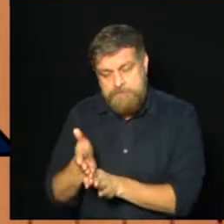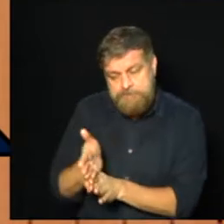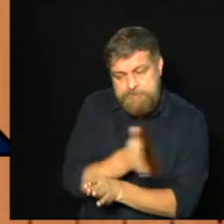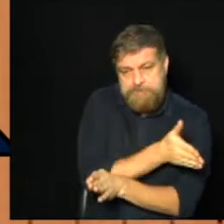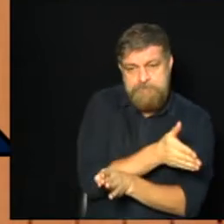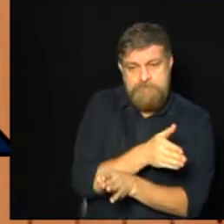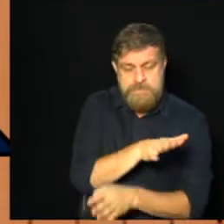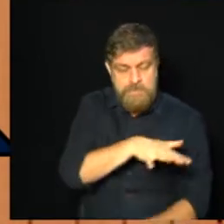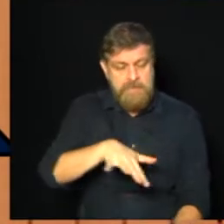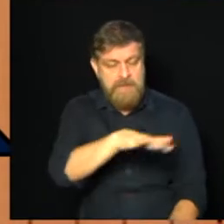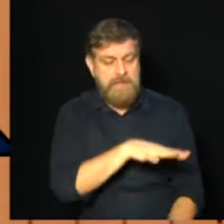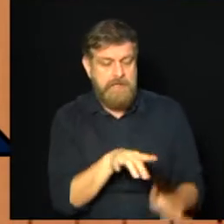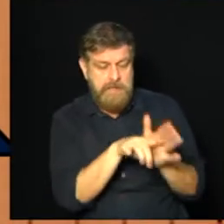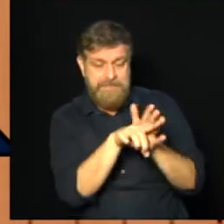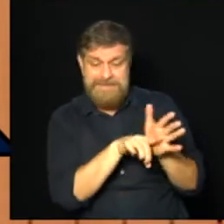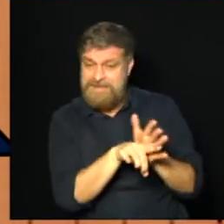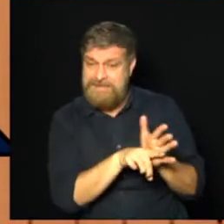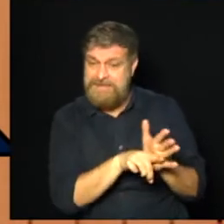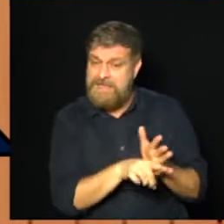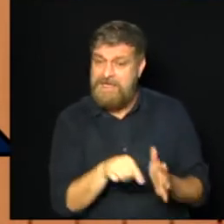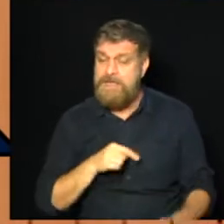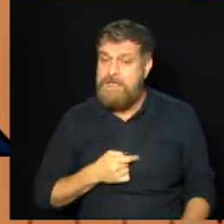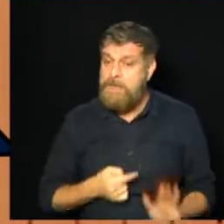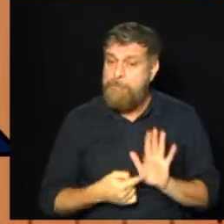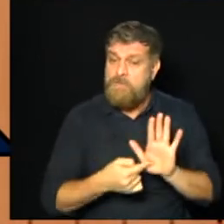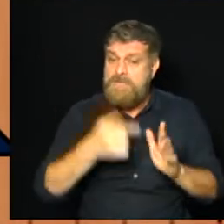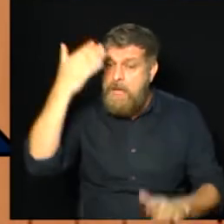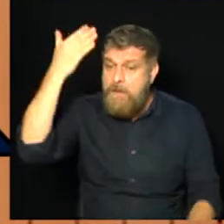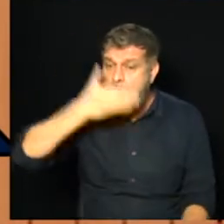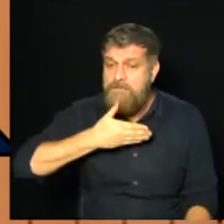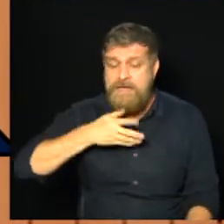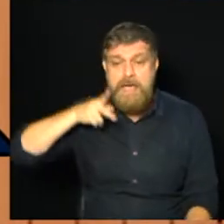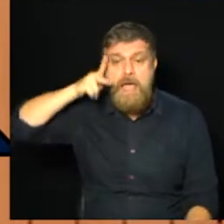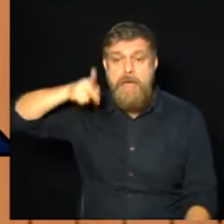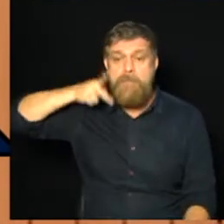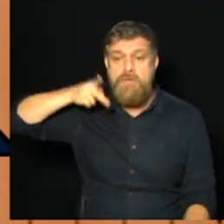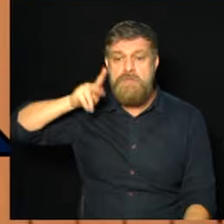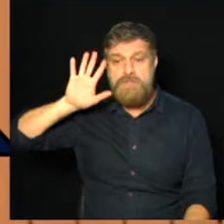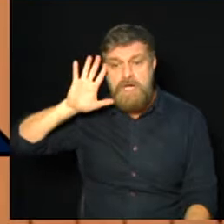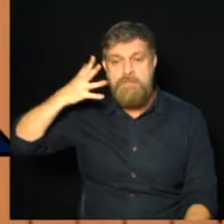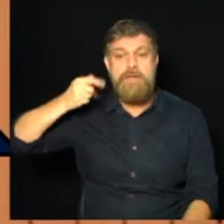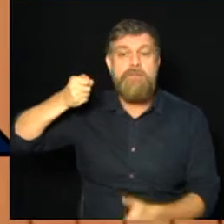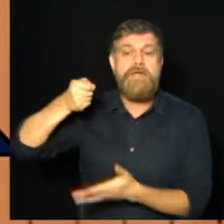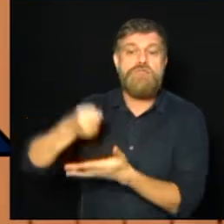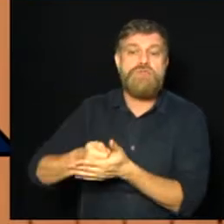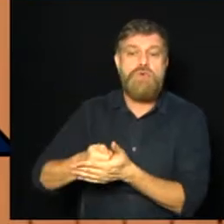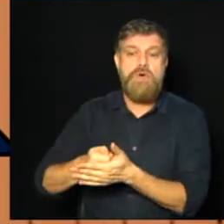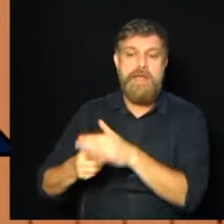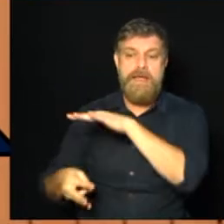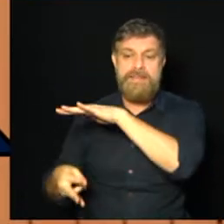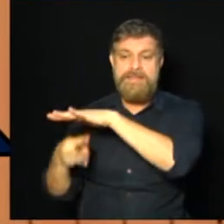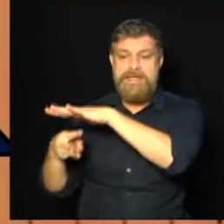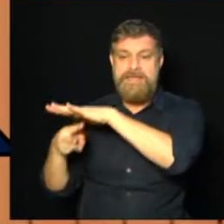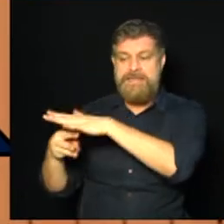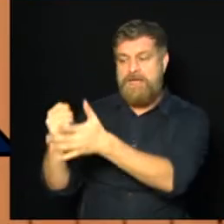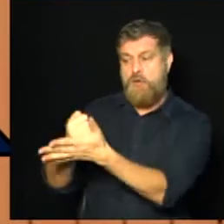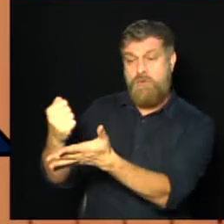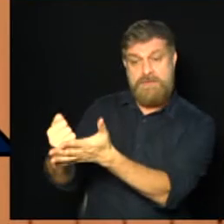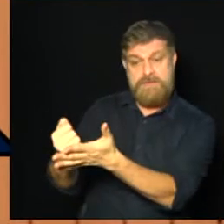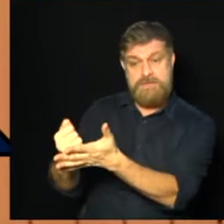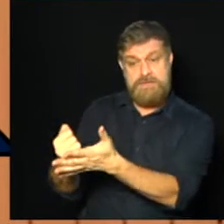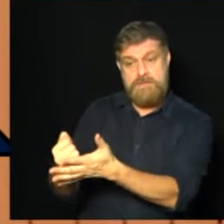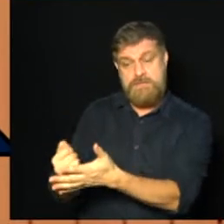de dizer que é uma opção política fazer essa contratação. E aí, veja, aí tem várias